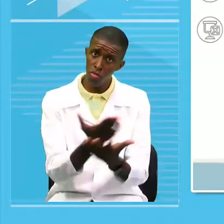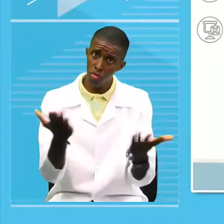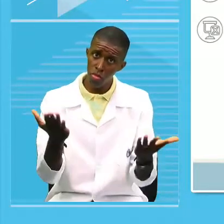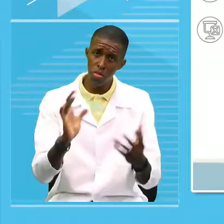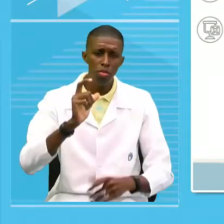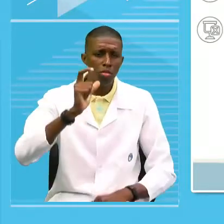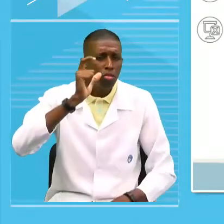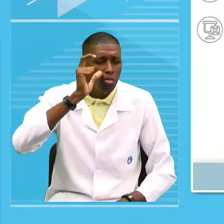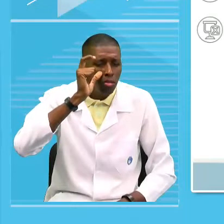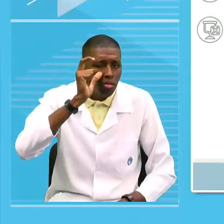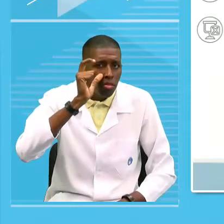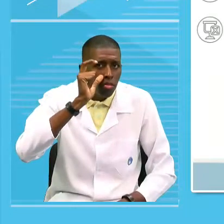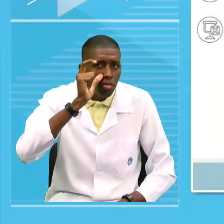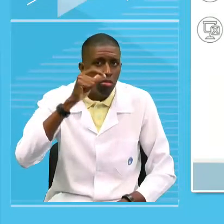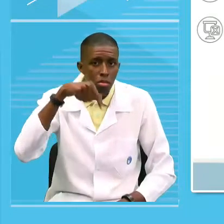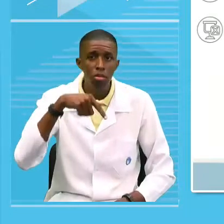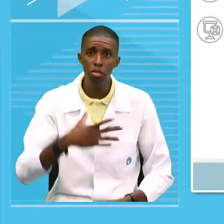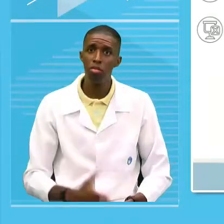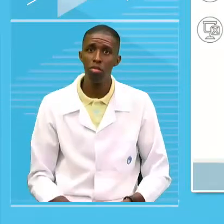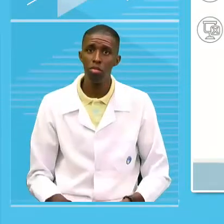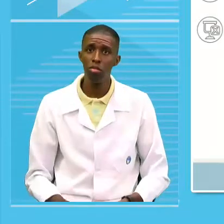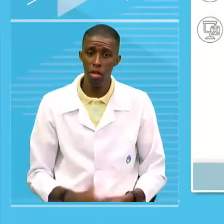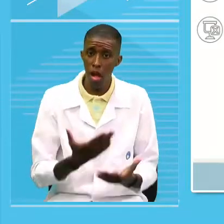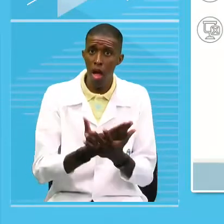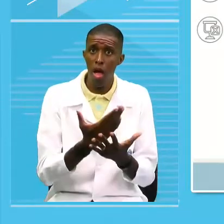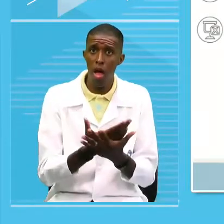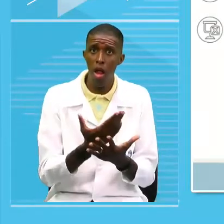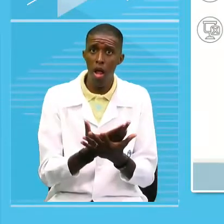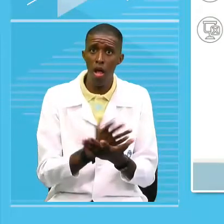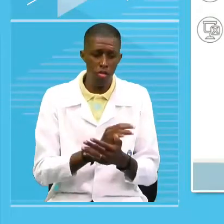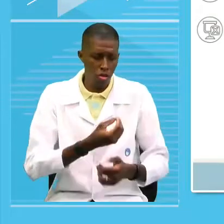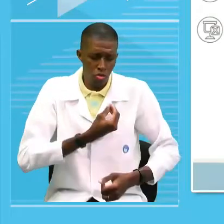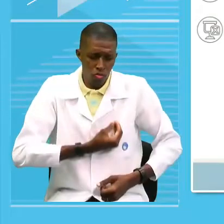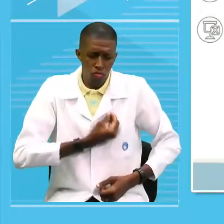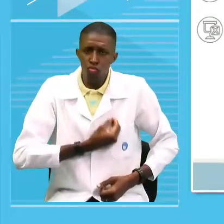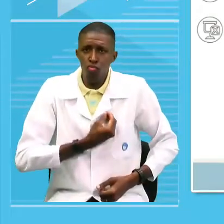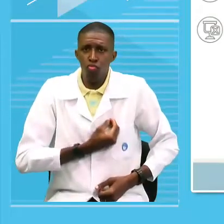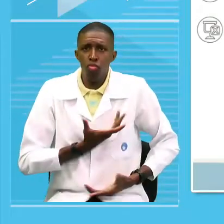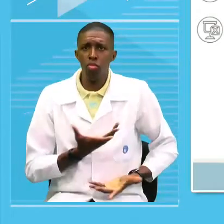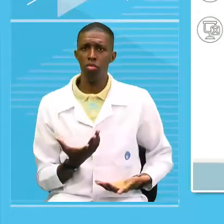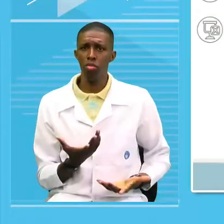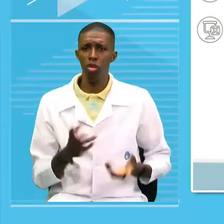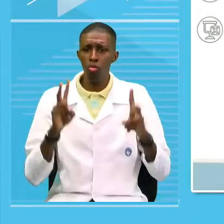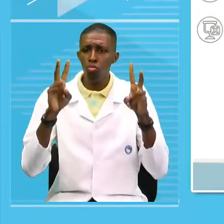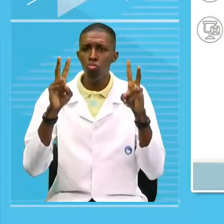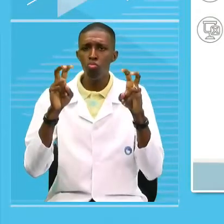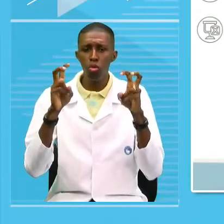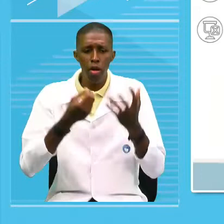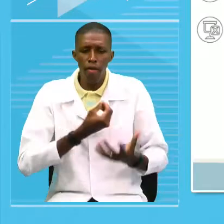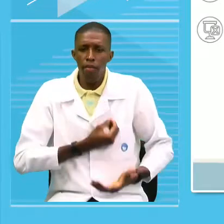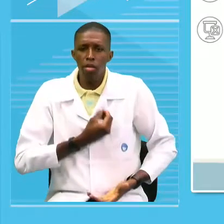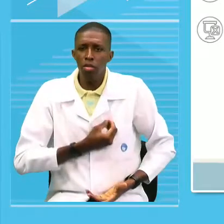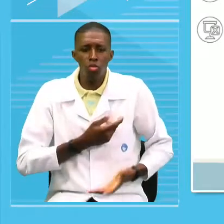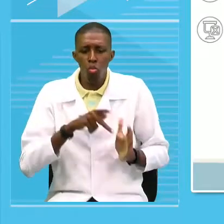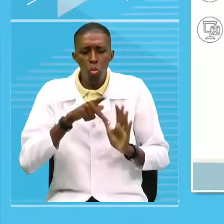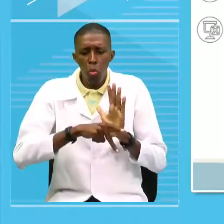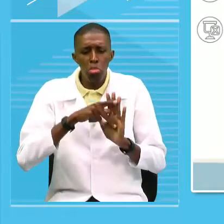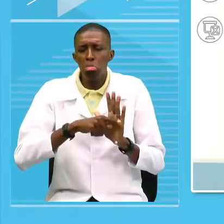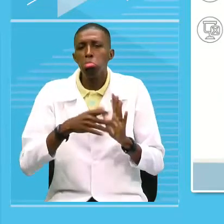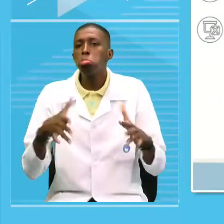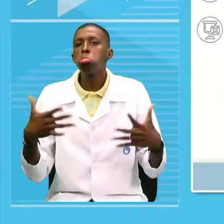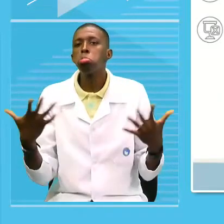aula do projeto de vida semana passada a gente teve uma aula só sobre rede social e aí vocês já